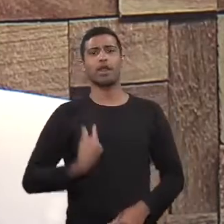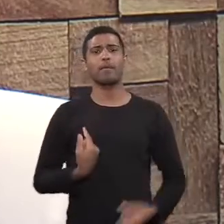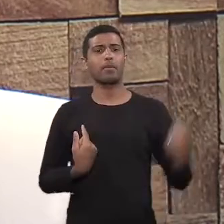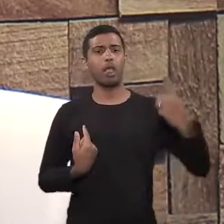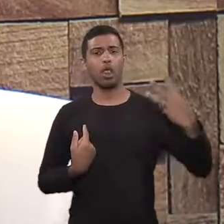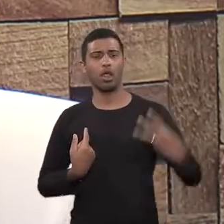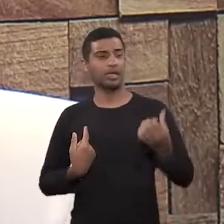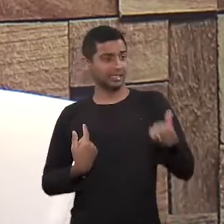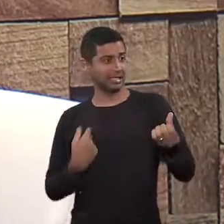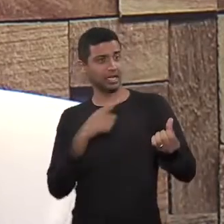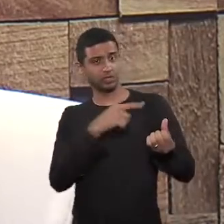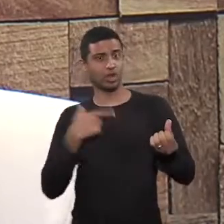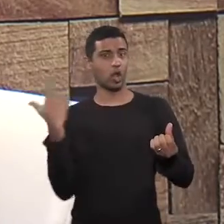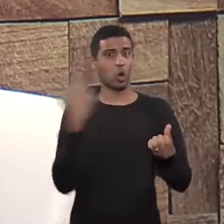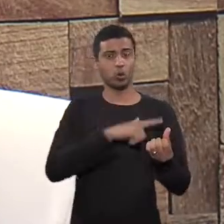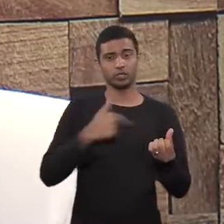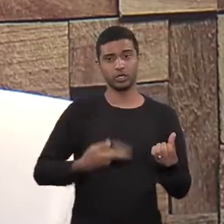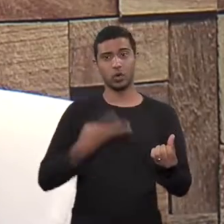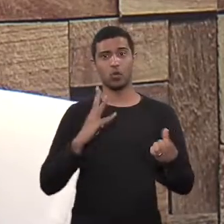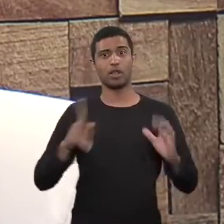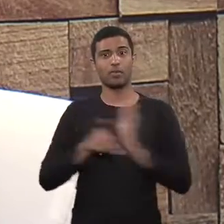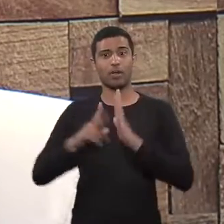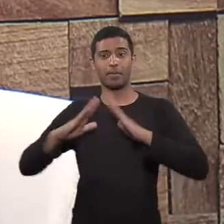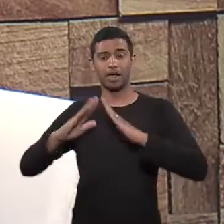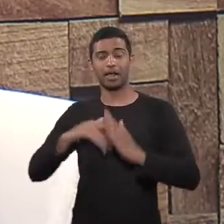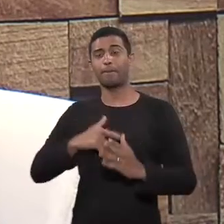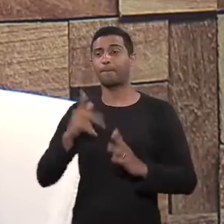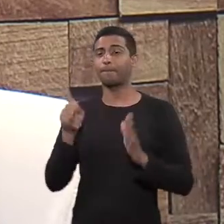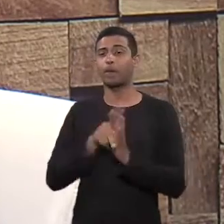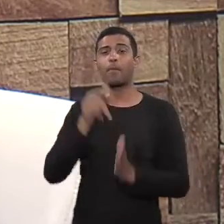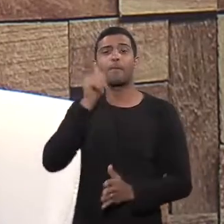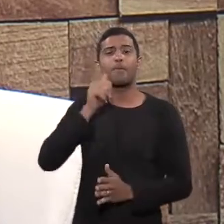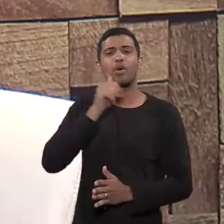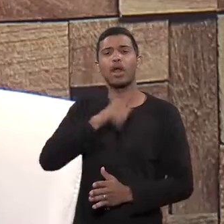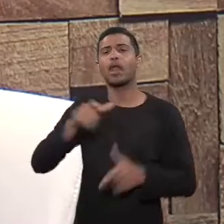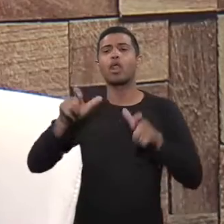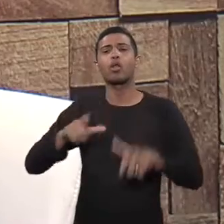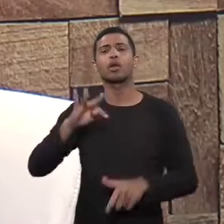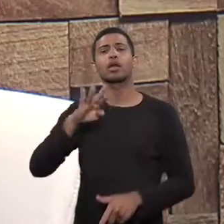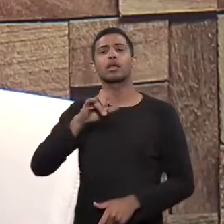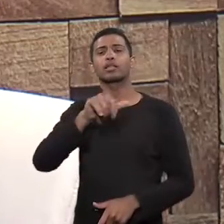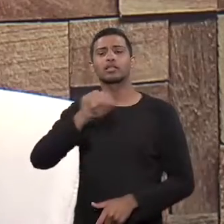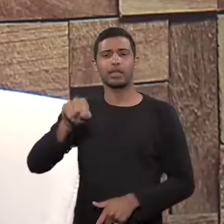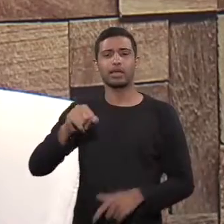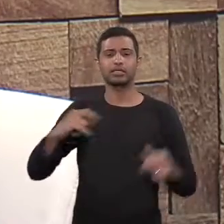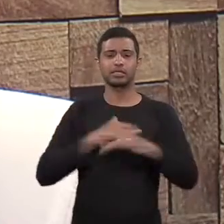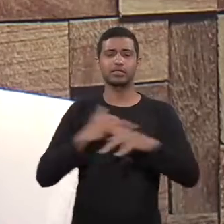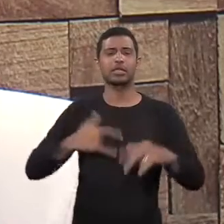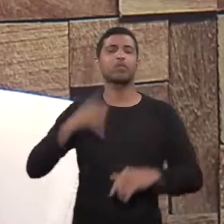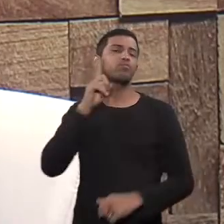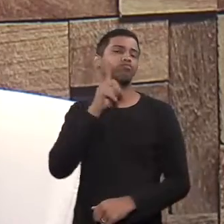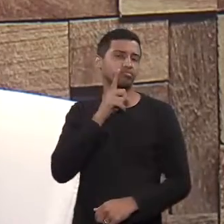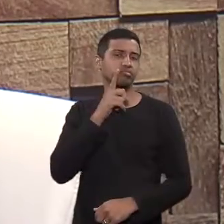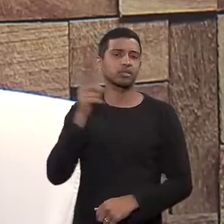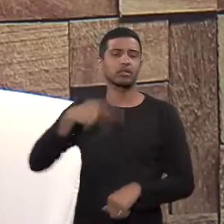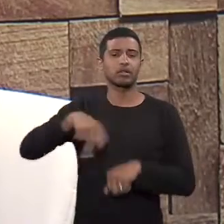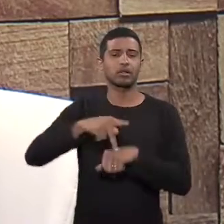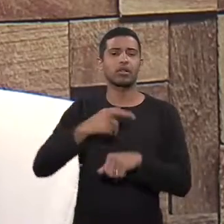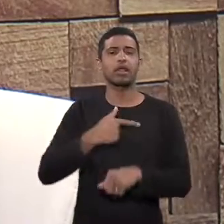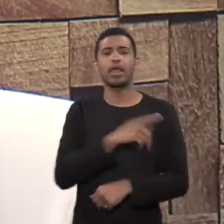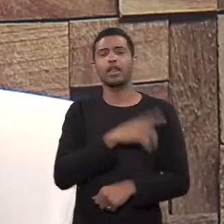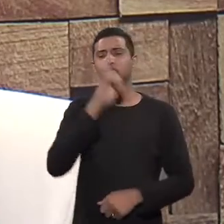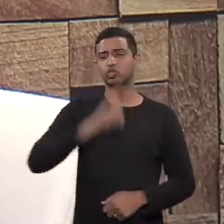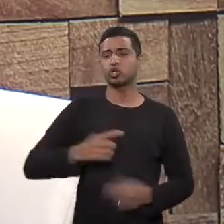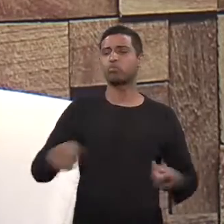6 maestrinas para participar da 4ª residência para mulheres regentes em Texas, nos Estados Unidos. É diretora musical de